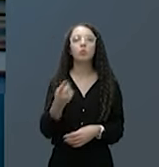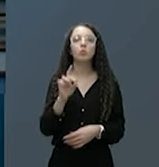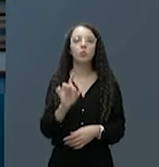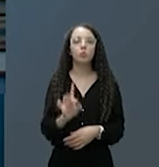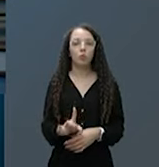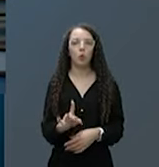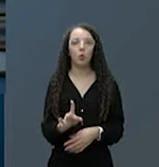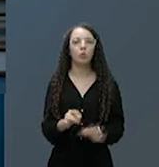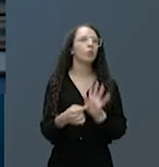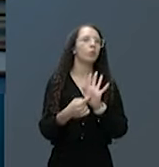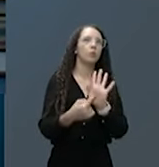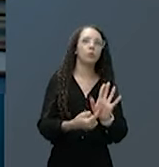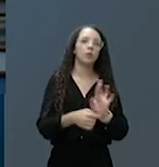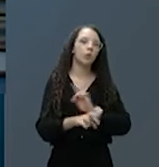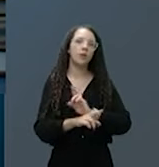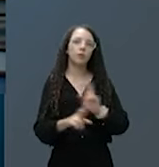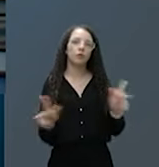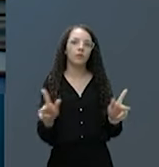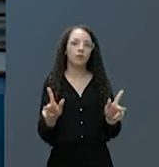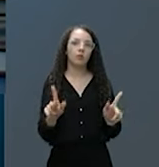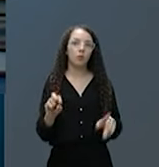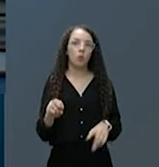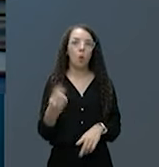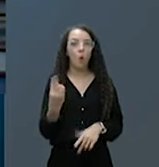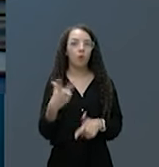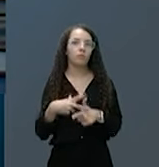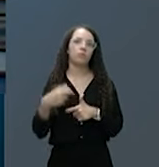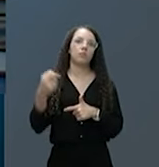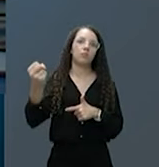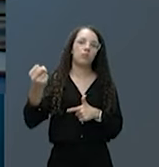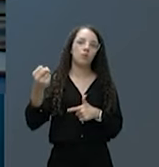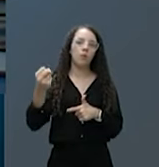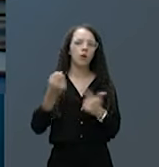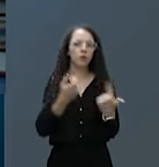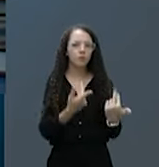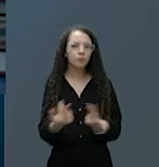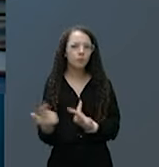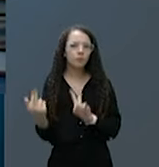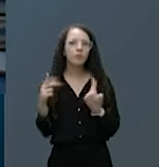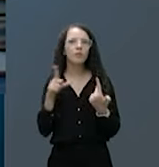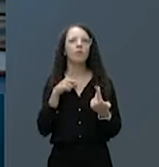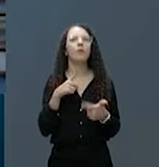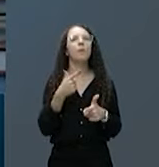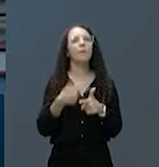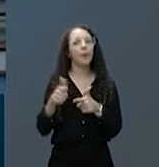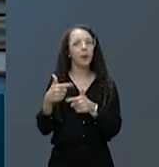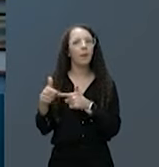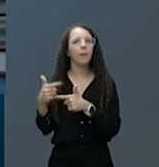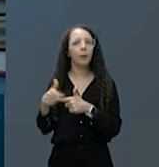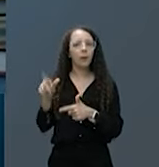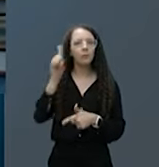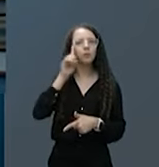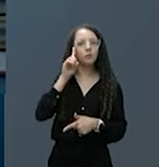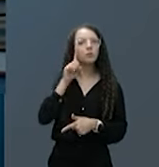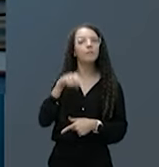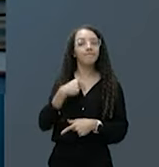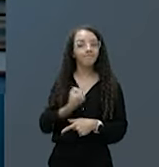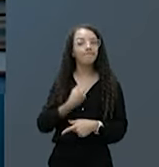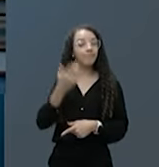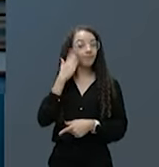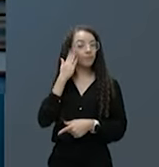uma superação. E da mesma forma, algo que é um problema no cotidiano forense, sabemos bem disso,